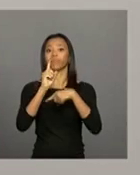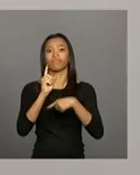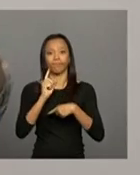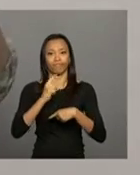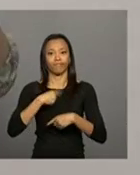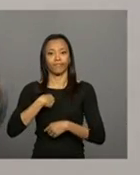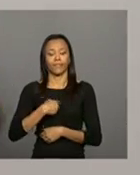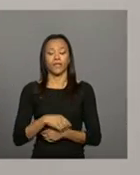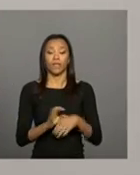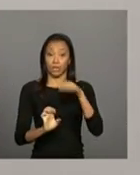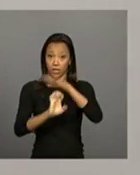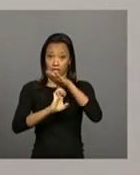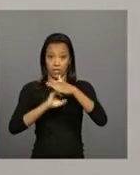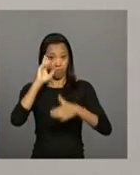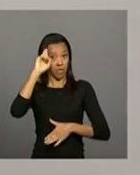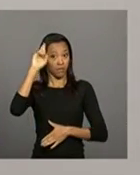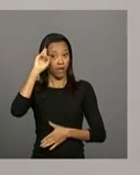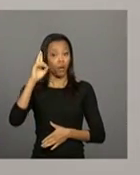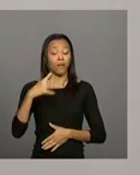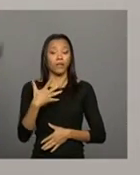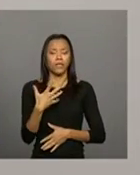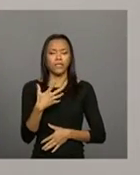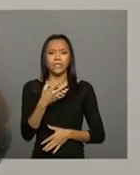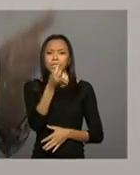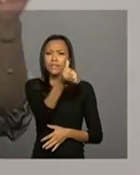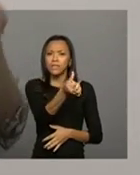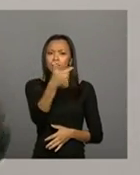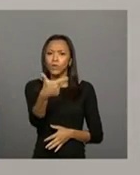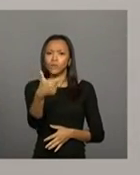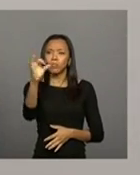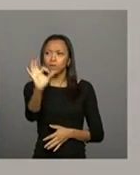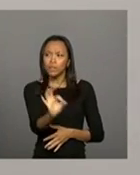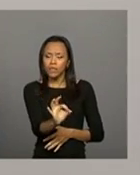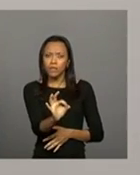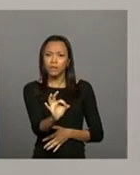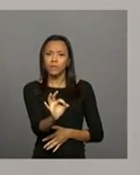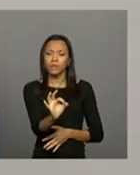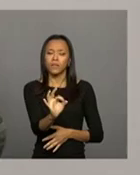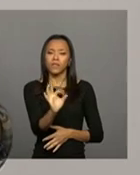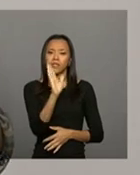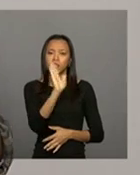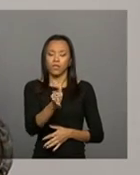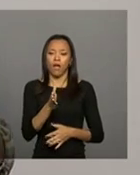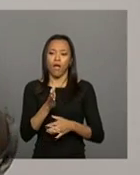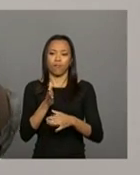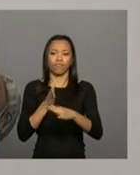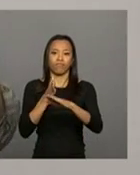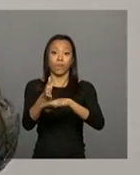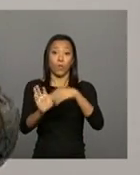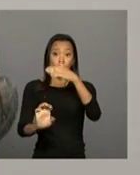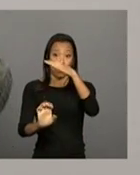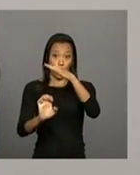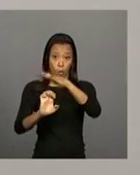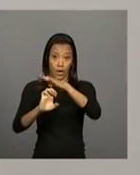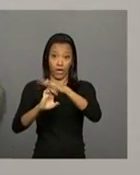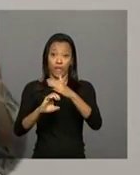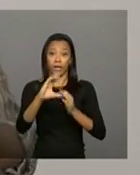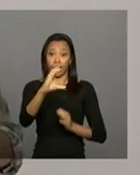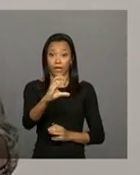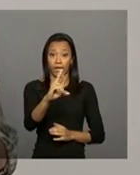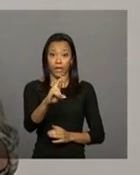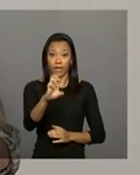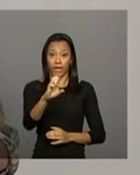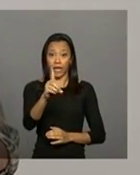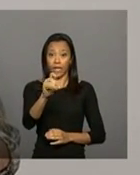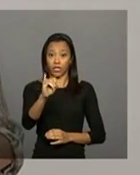que 62% de todos aqueles que acessaram o Crescer, que é um crédito só para